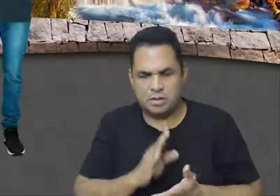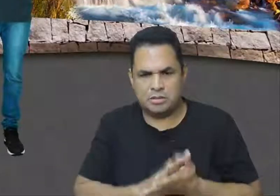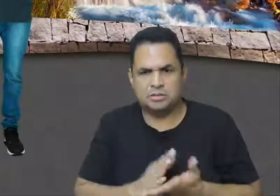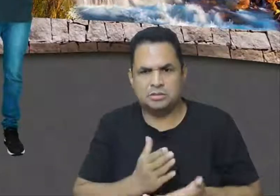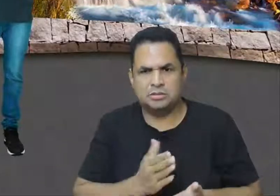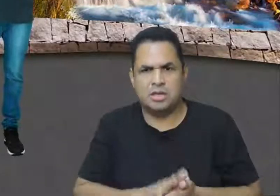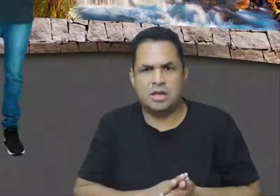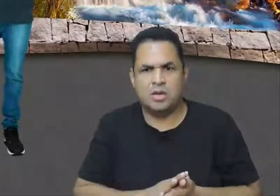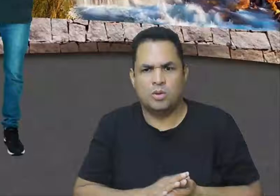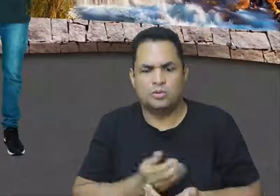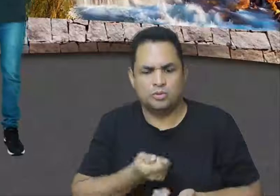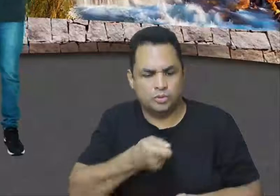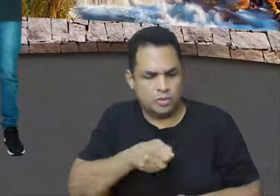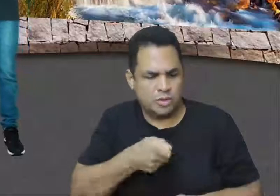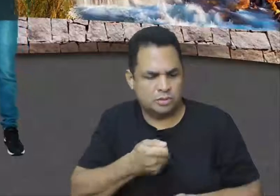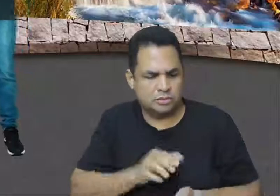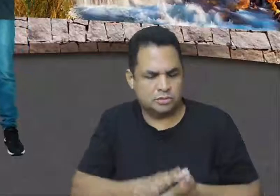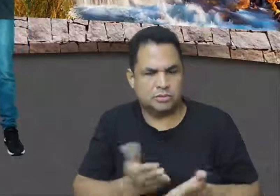nada mal, né?